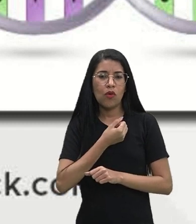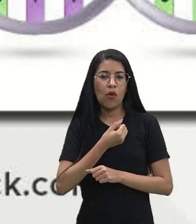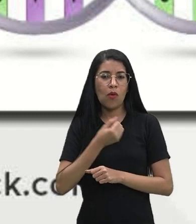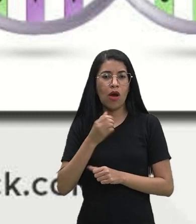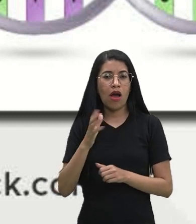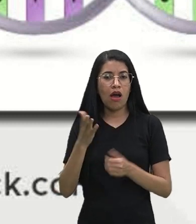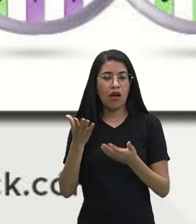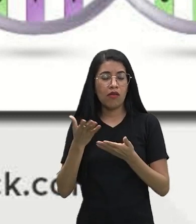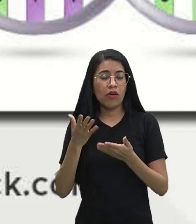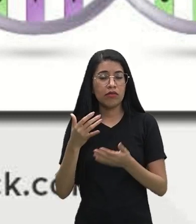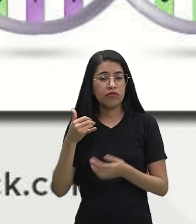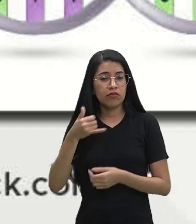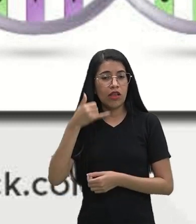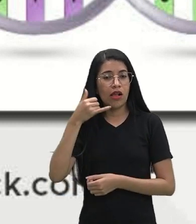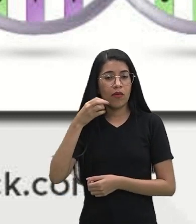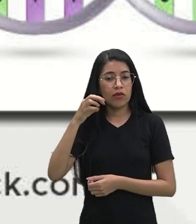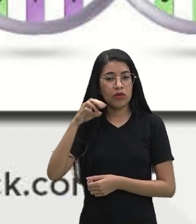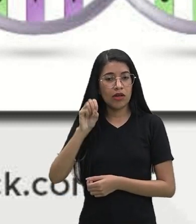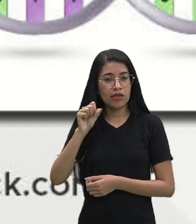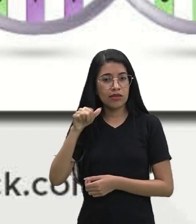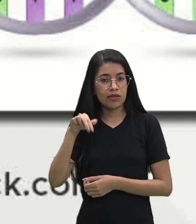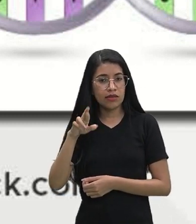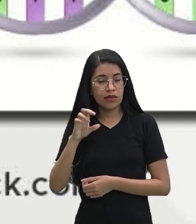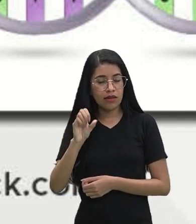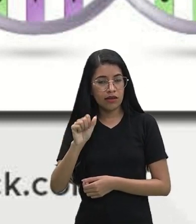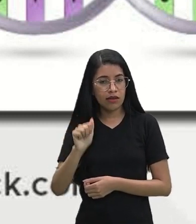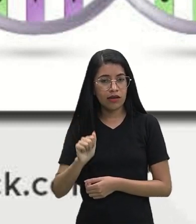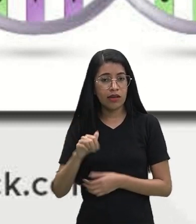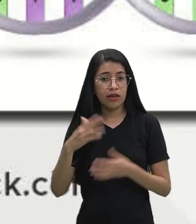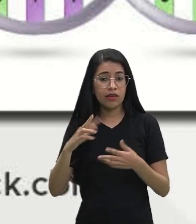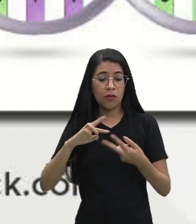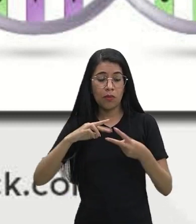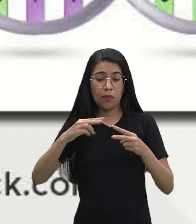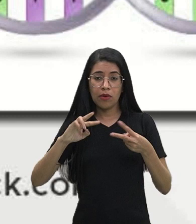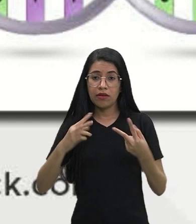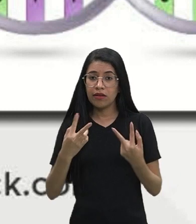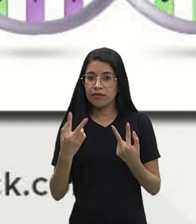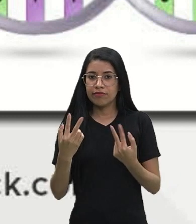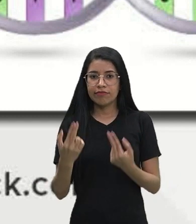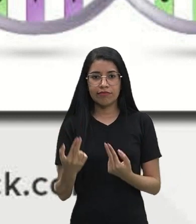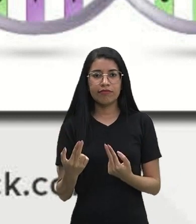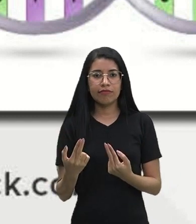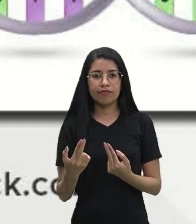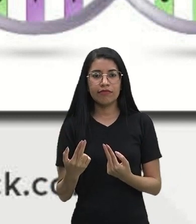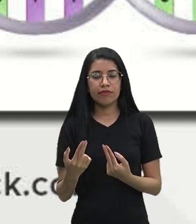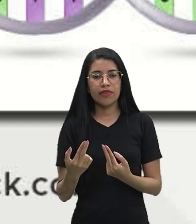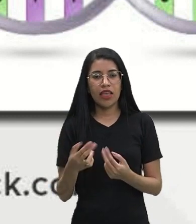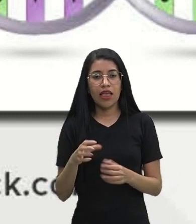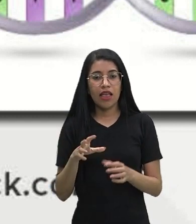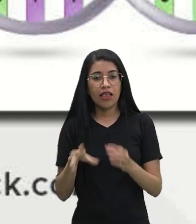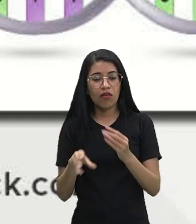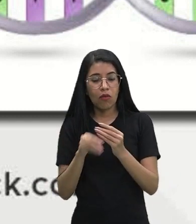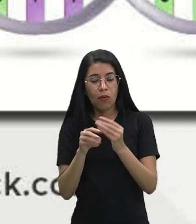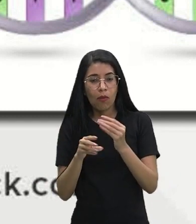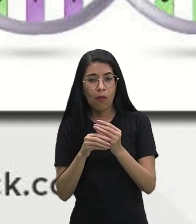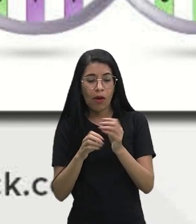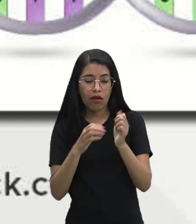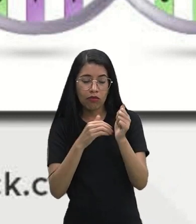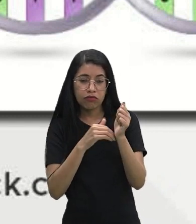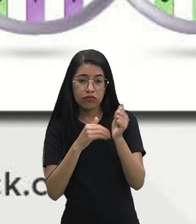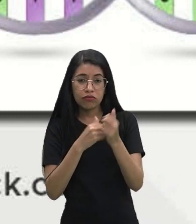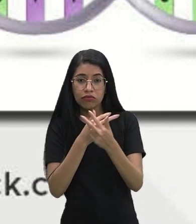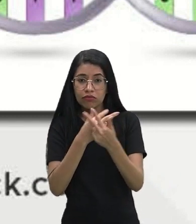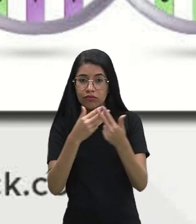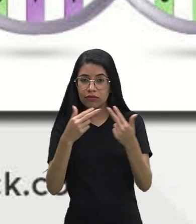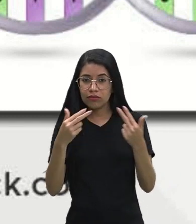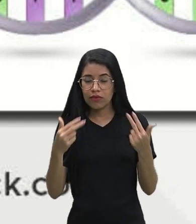professora Sara. Então, o DNA, gente, o DNA é a mesma coisa. Ele é formado por códigos, tá? Por